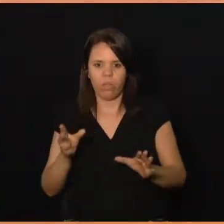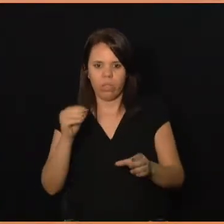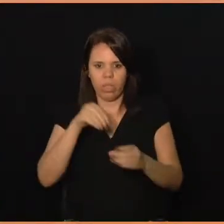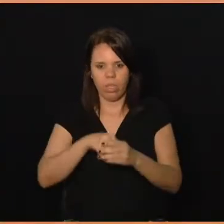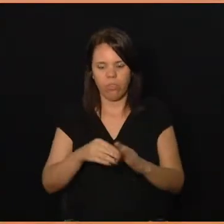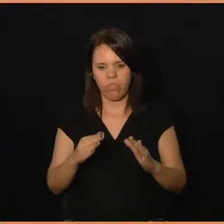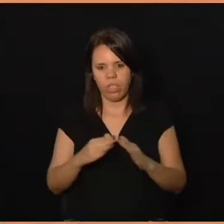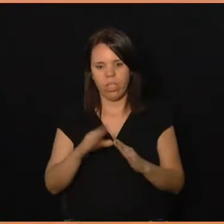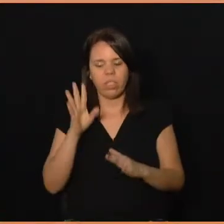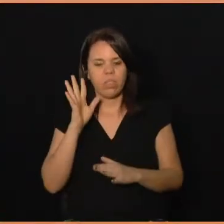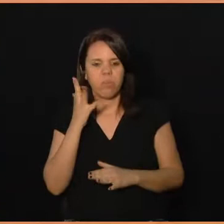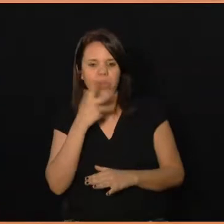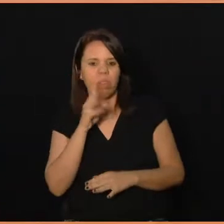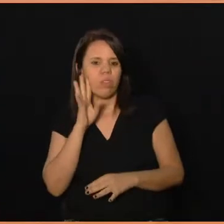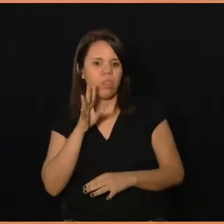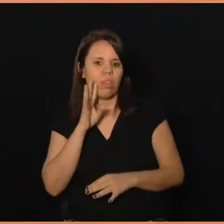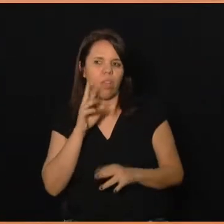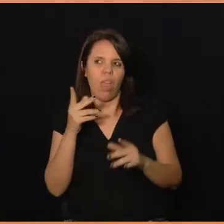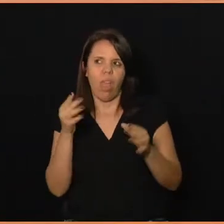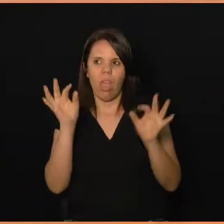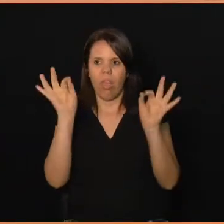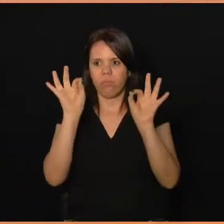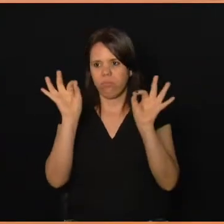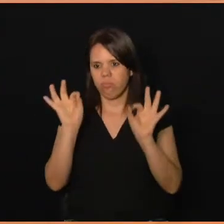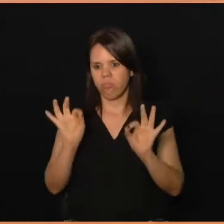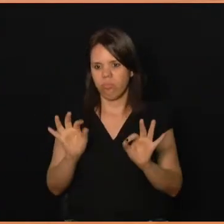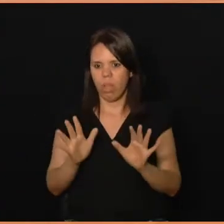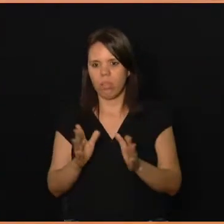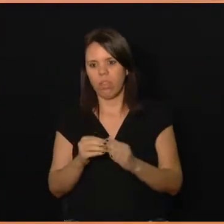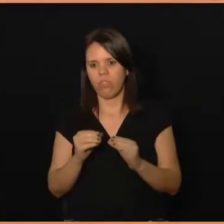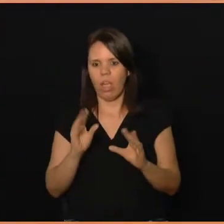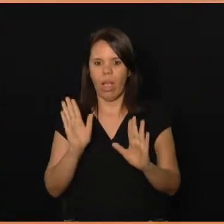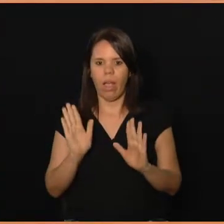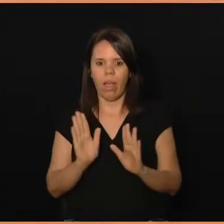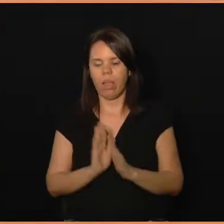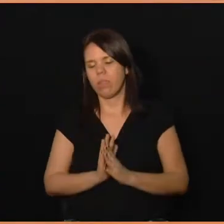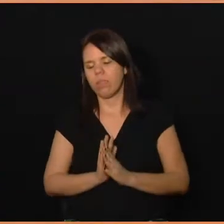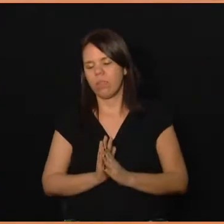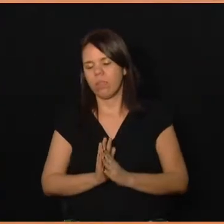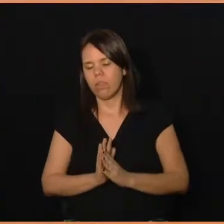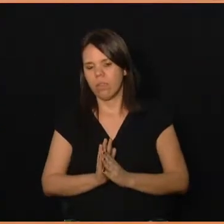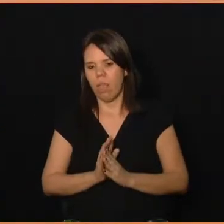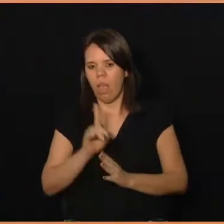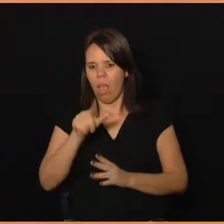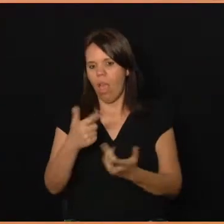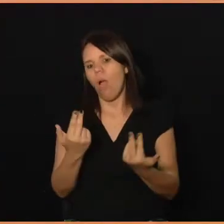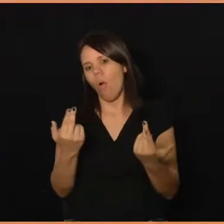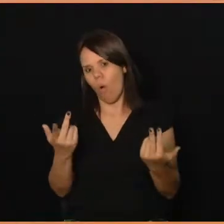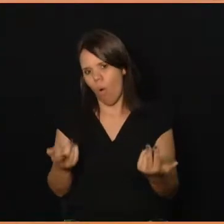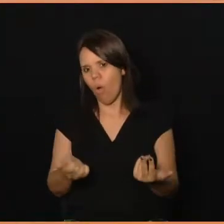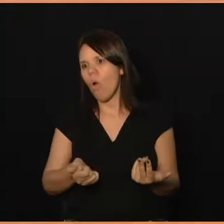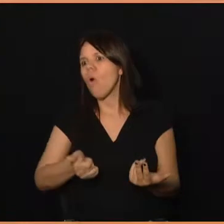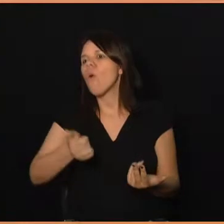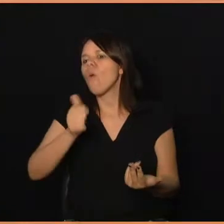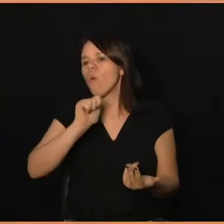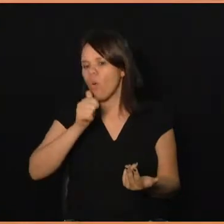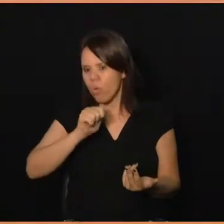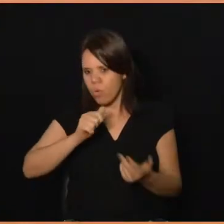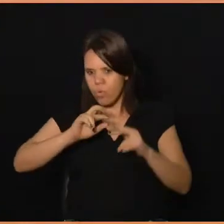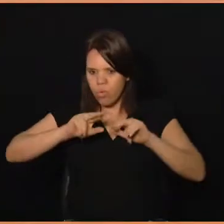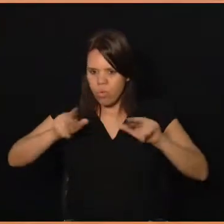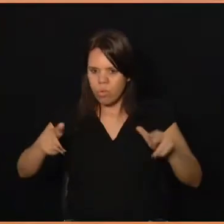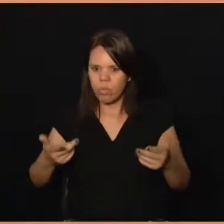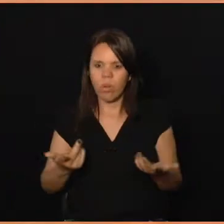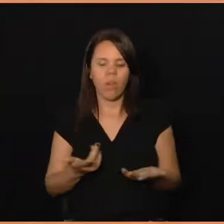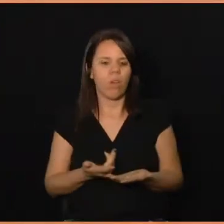legal, é bonito, às vezes até uma decoração, né? Porém, é uma droga lícita e